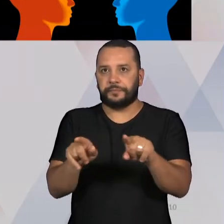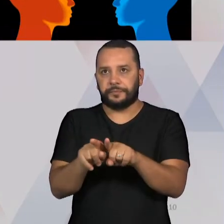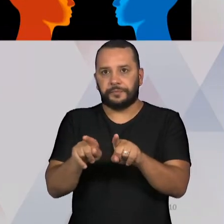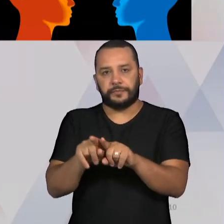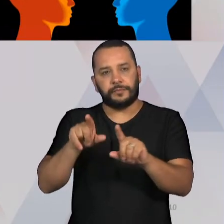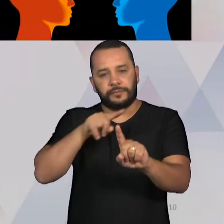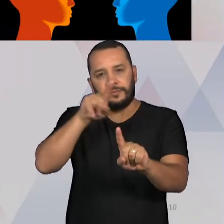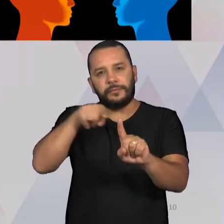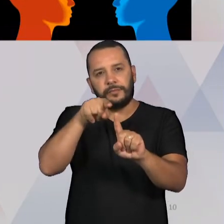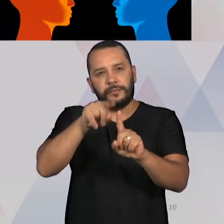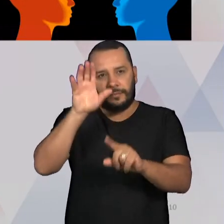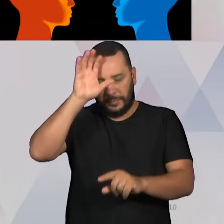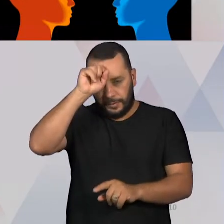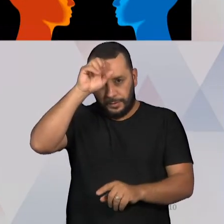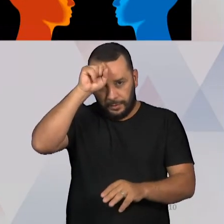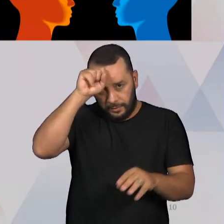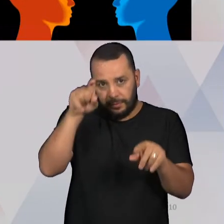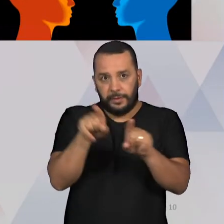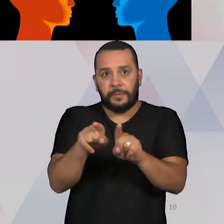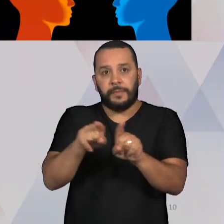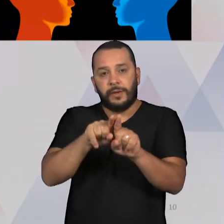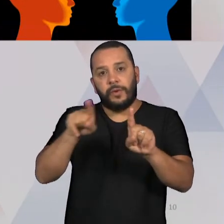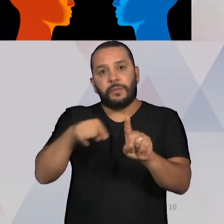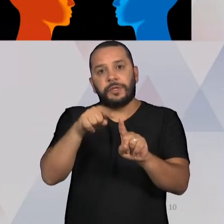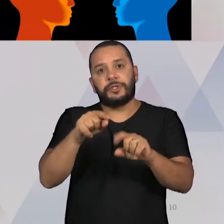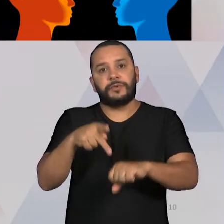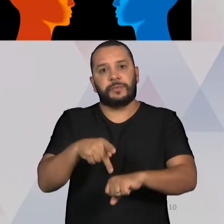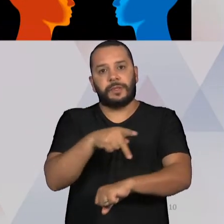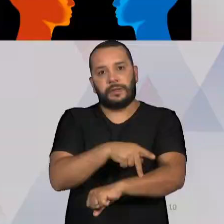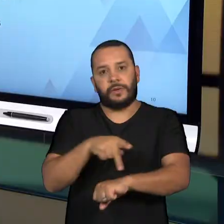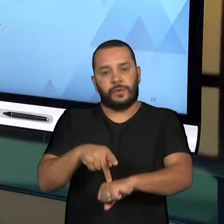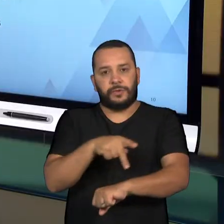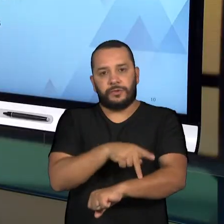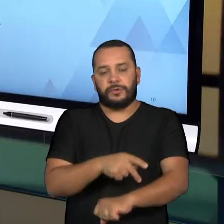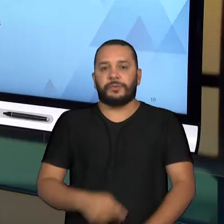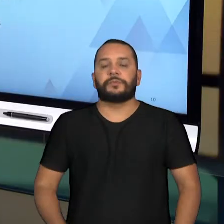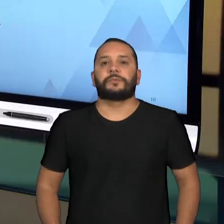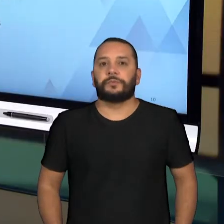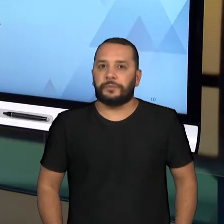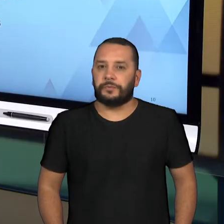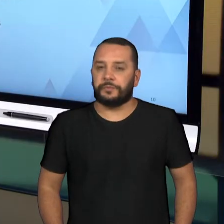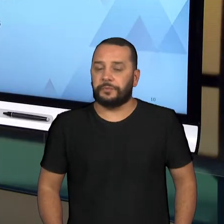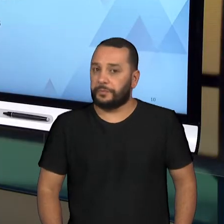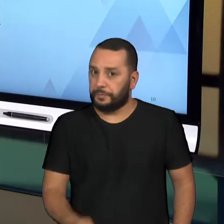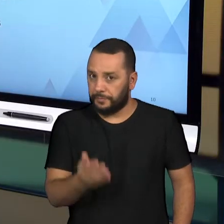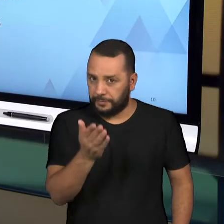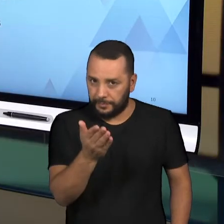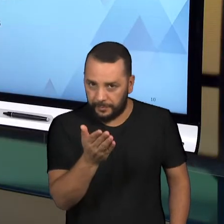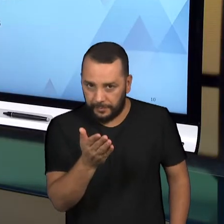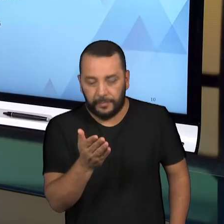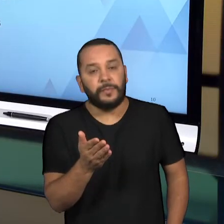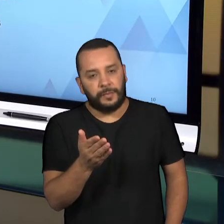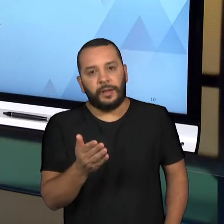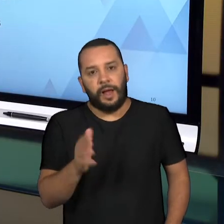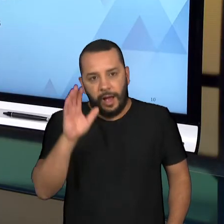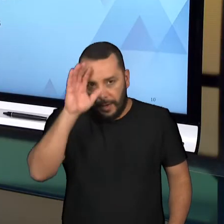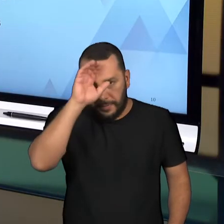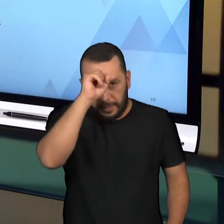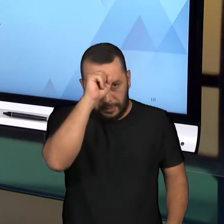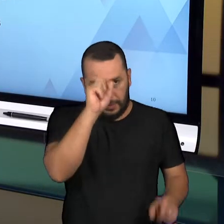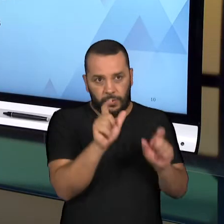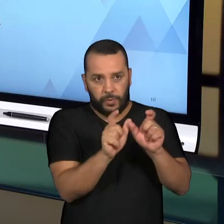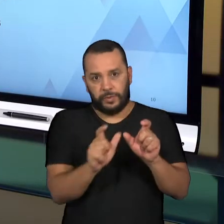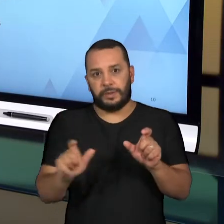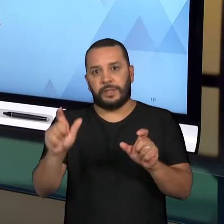objetivos da aprendizagem e os objetivos pedagógicos então a trabalhar esse conceito na vídeo aula